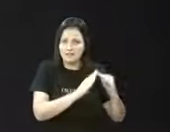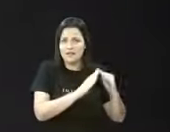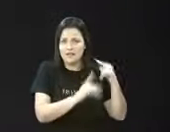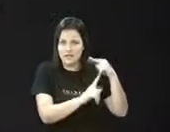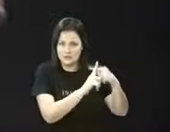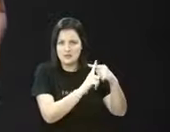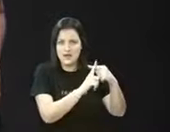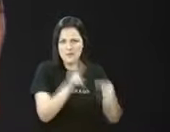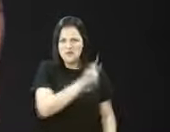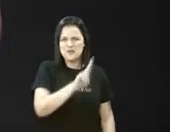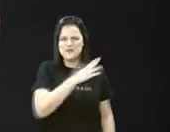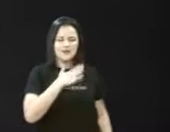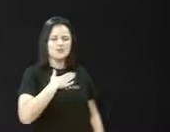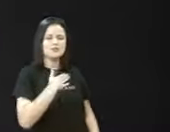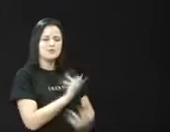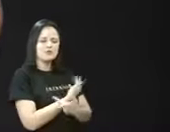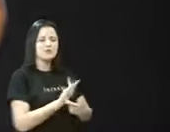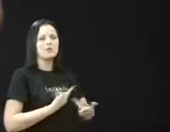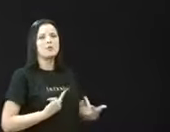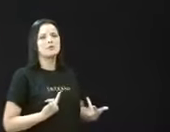minhas coisas.